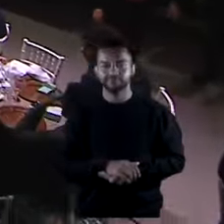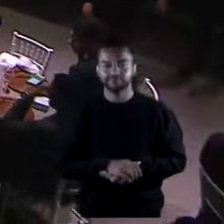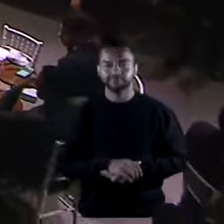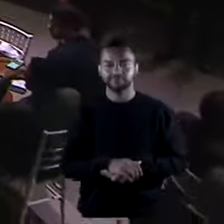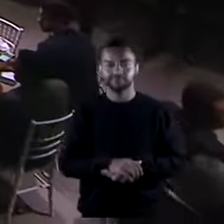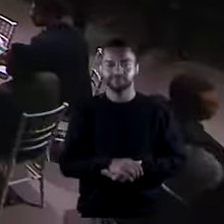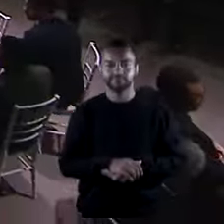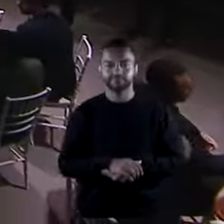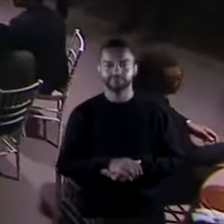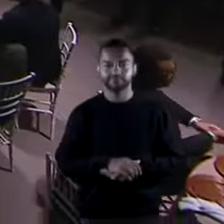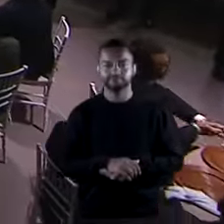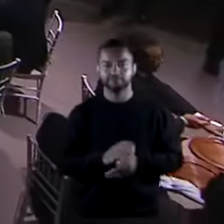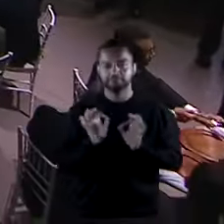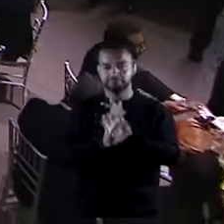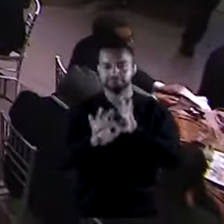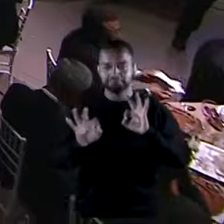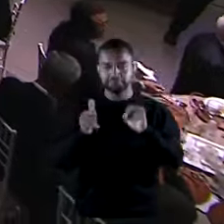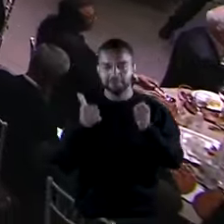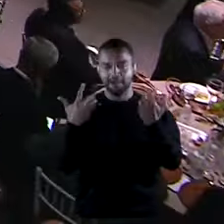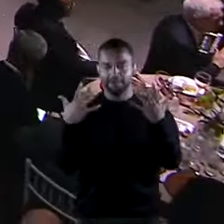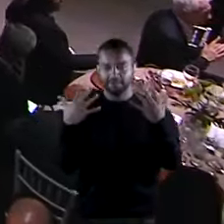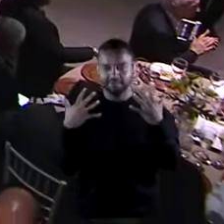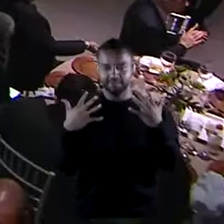Muito bem. Parabéns. Parabéns.